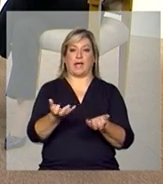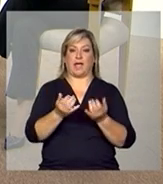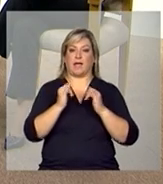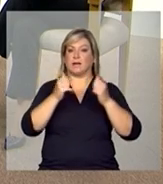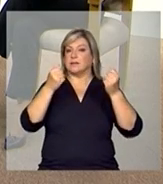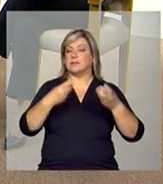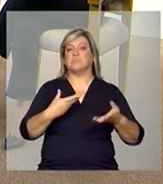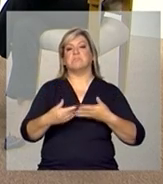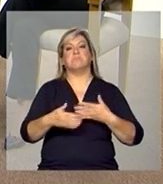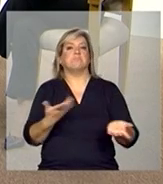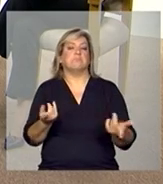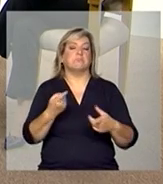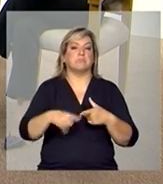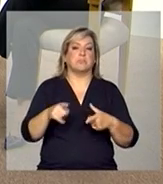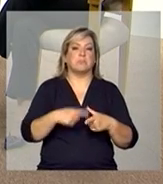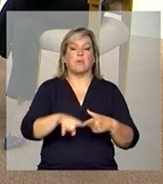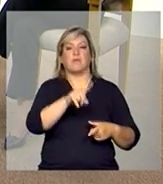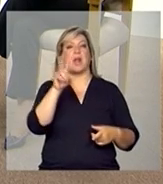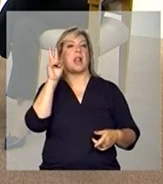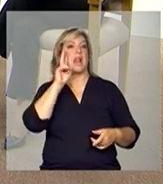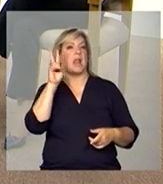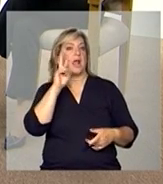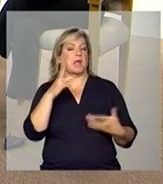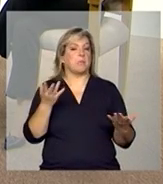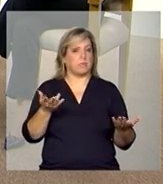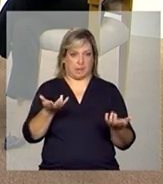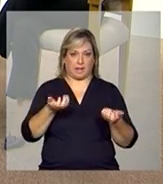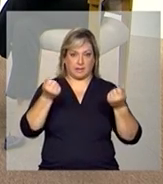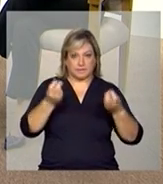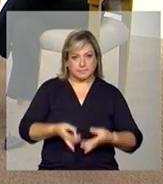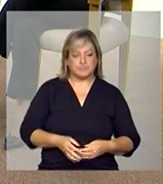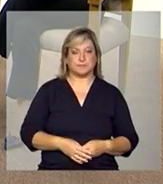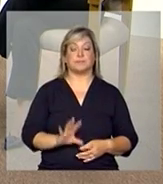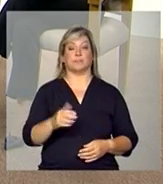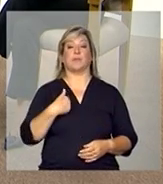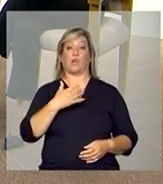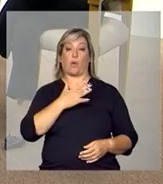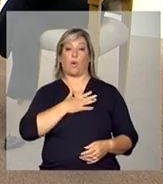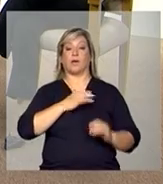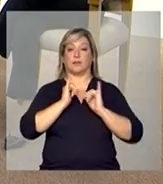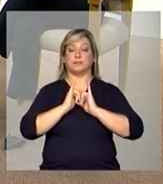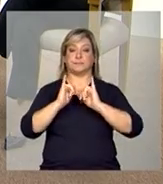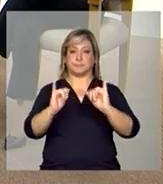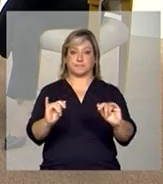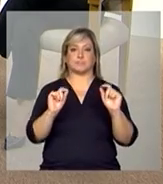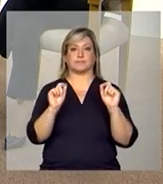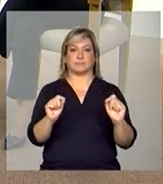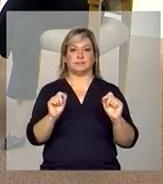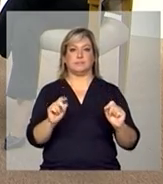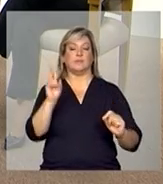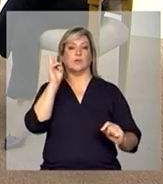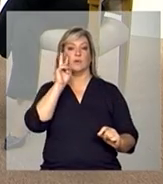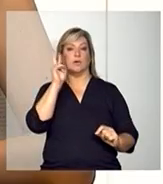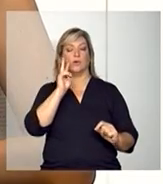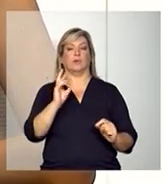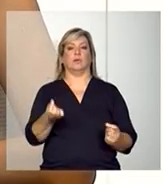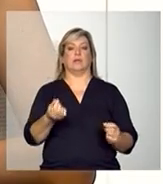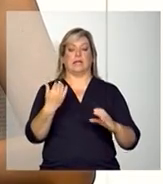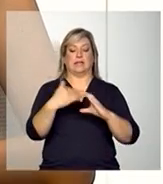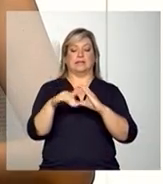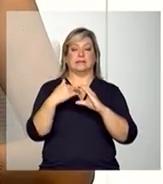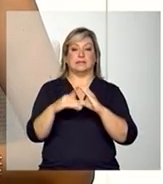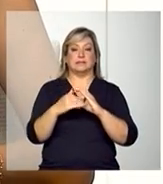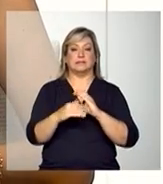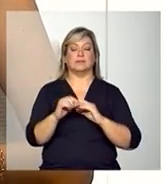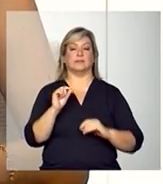sempre algum probleminha que vocês se lembrem eu queria só destar destacar aqui sobre endereço de e-mail